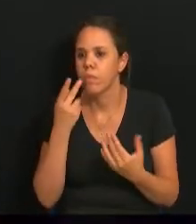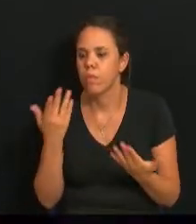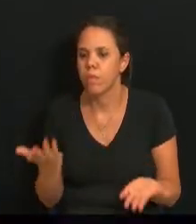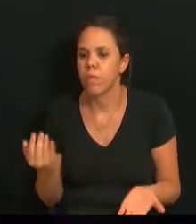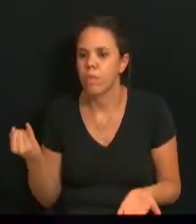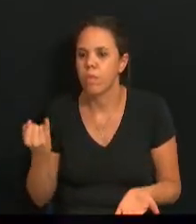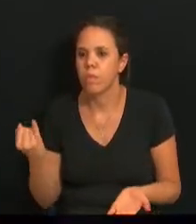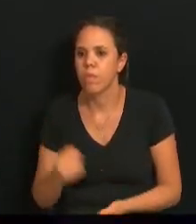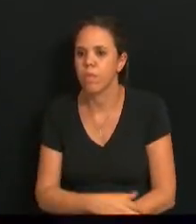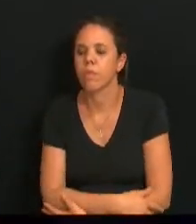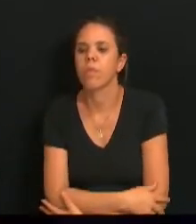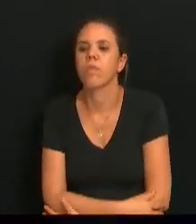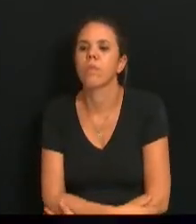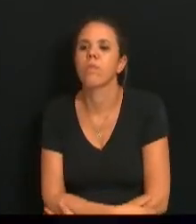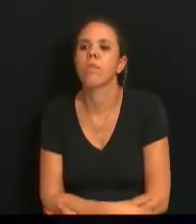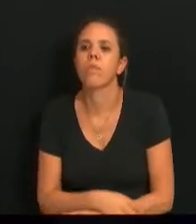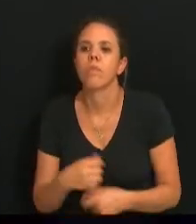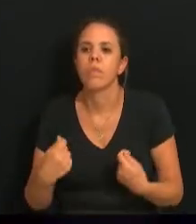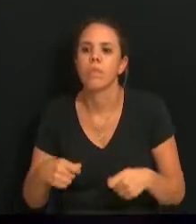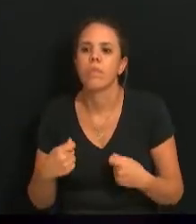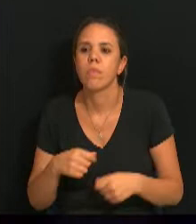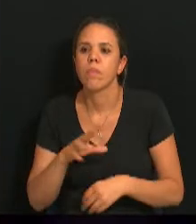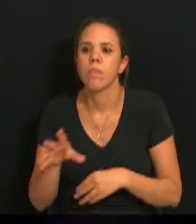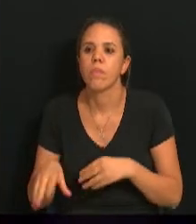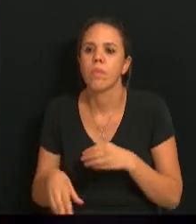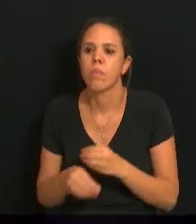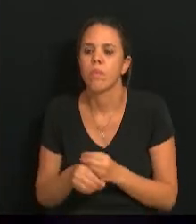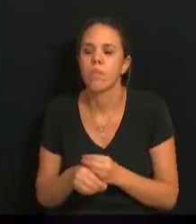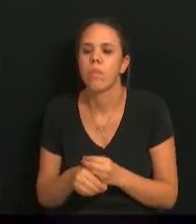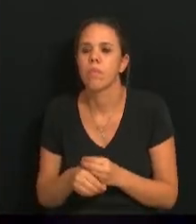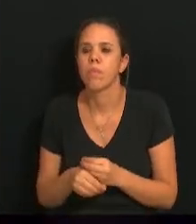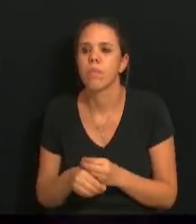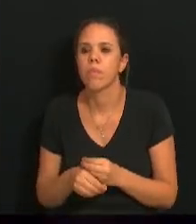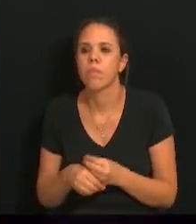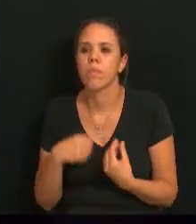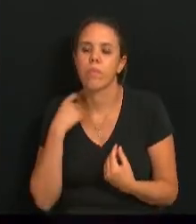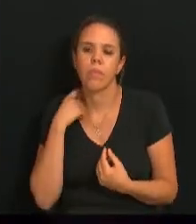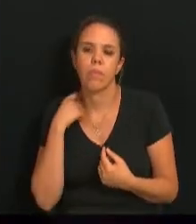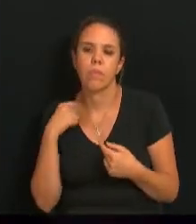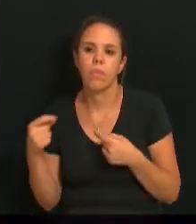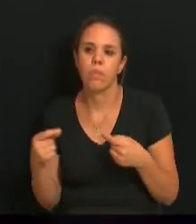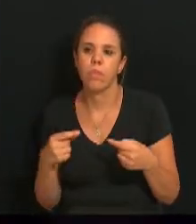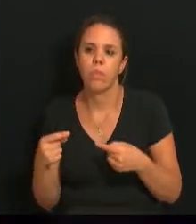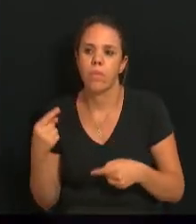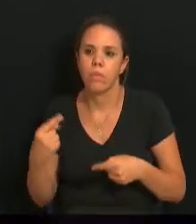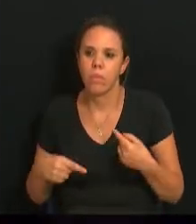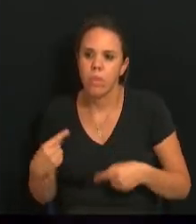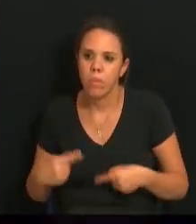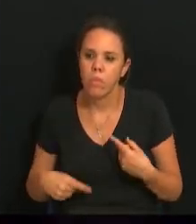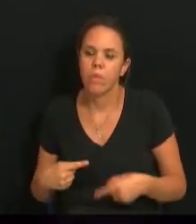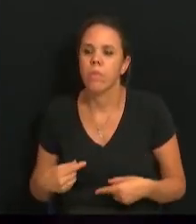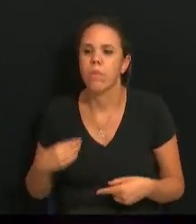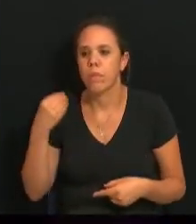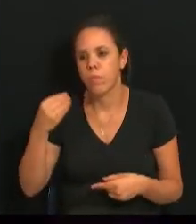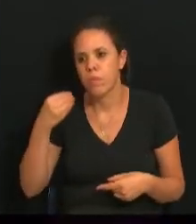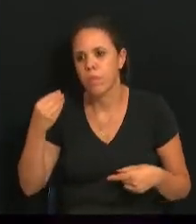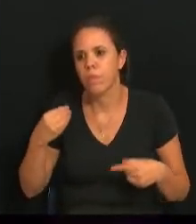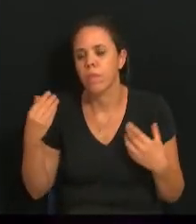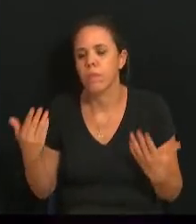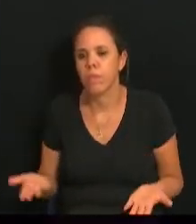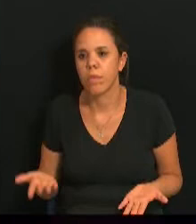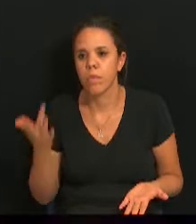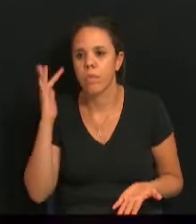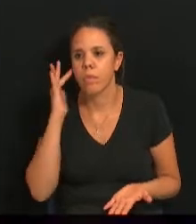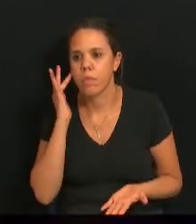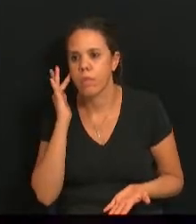então, colocar a necessidade de implantação da lei do piso nesse horizonte de disputa política que a gente está vivenciando. E eu acho que é